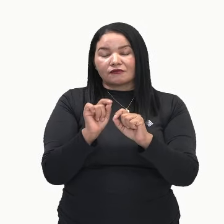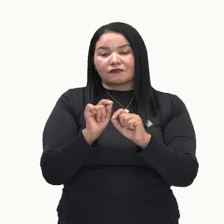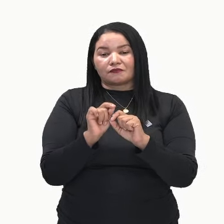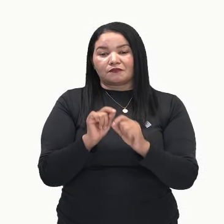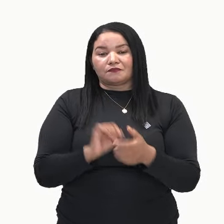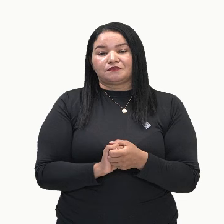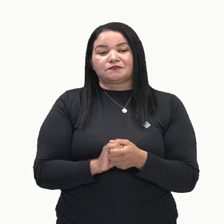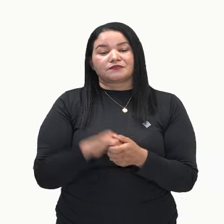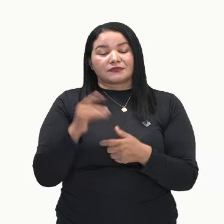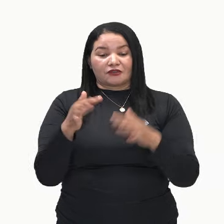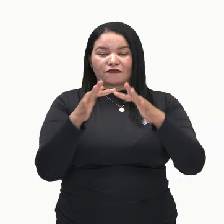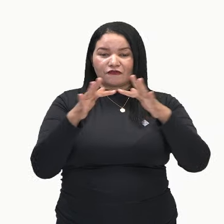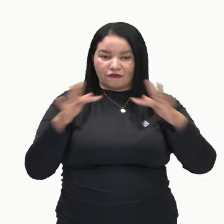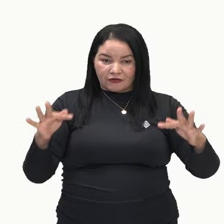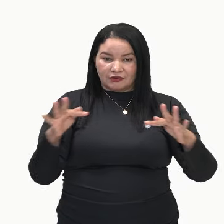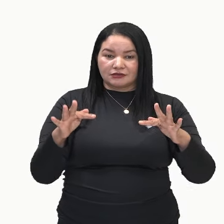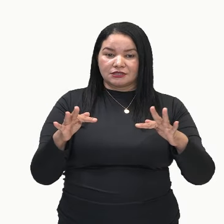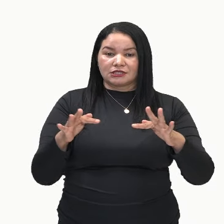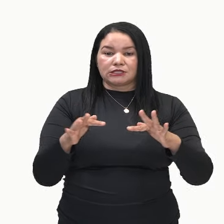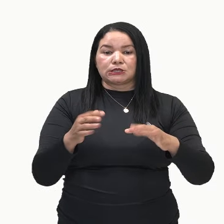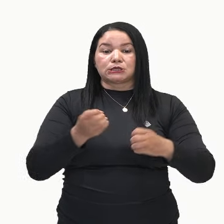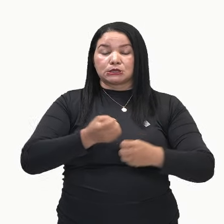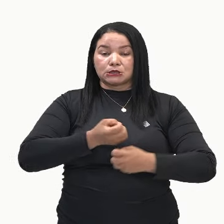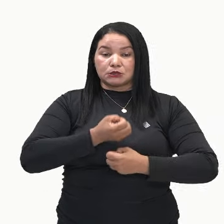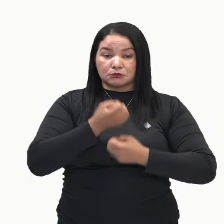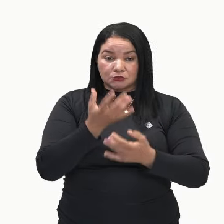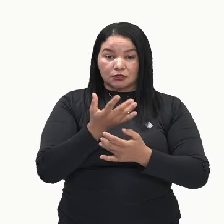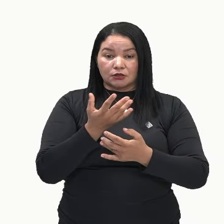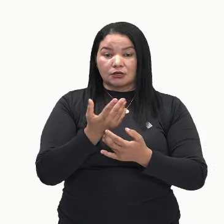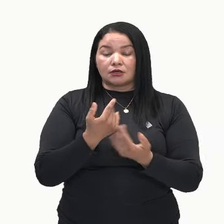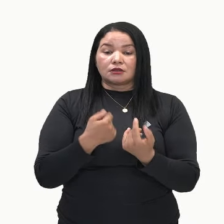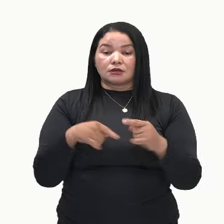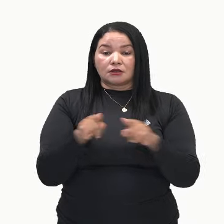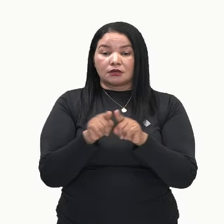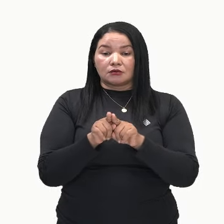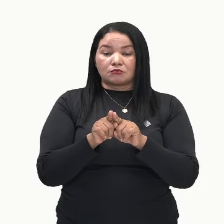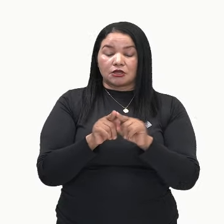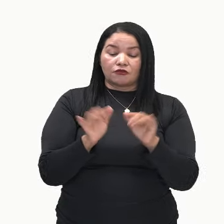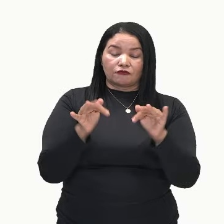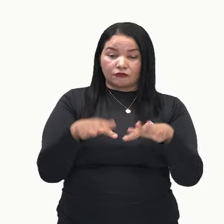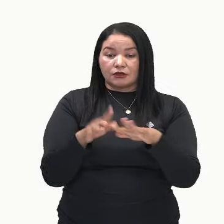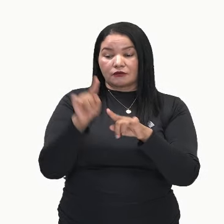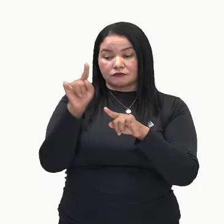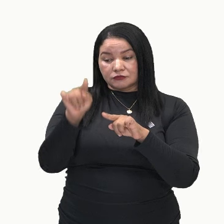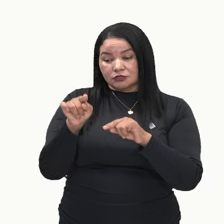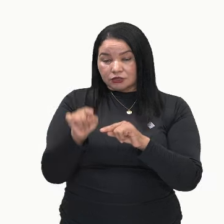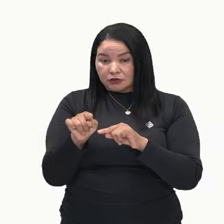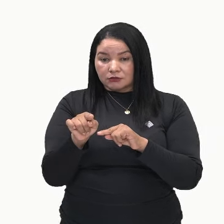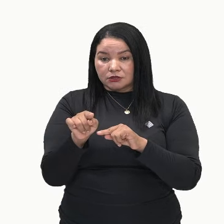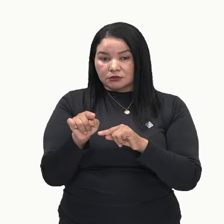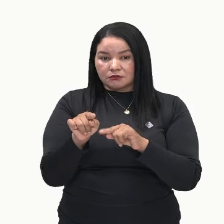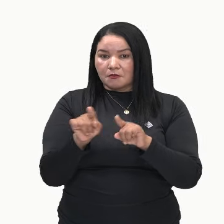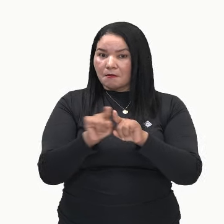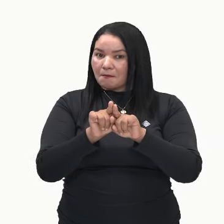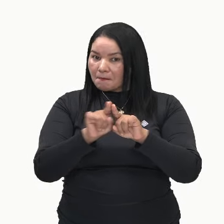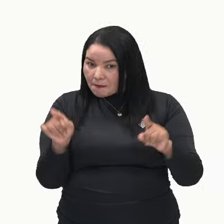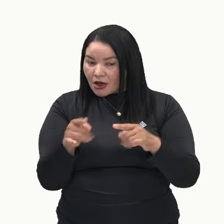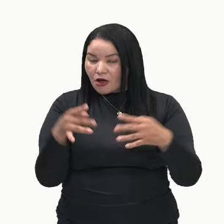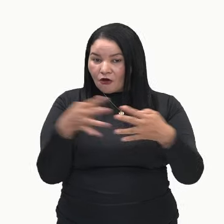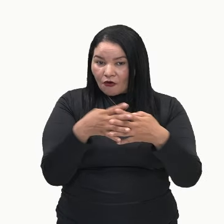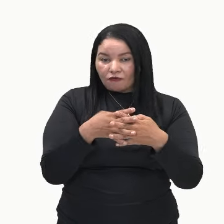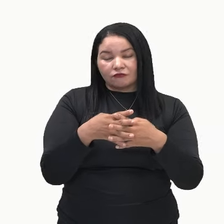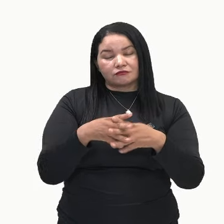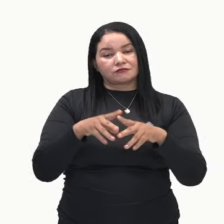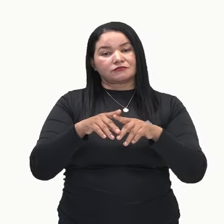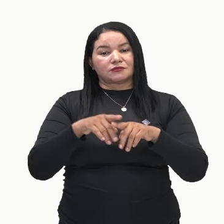Essa é a frase exclamativa, né? São sinalizadas com pontos de exclamação. Mas não confundam lá com a outra, tá?